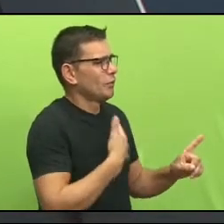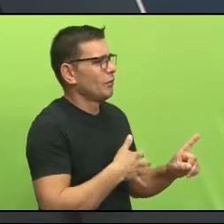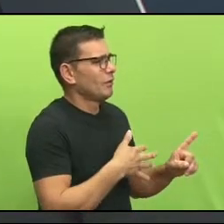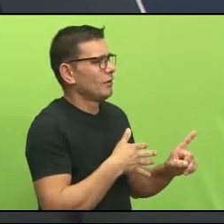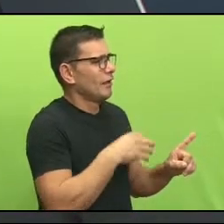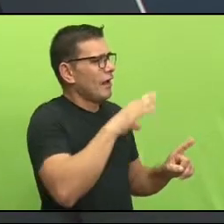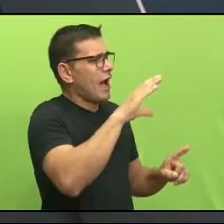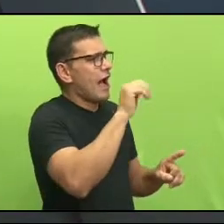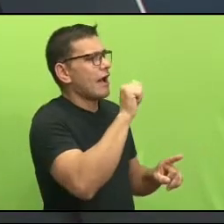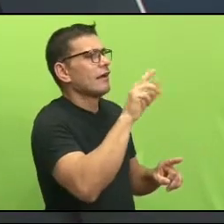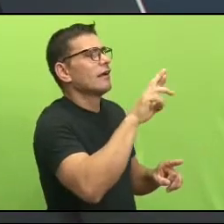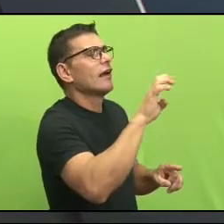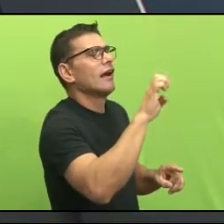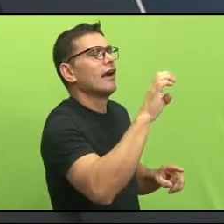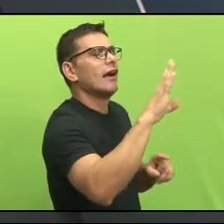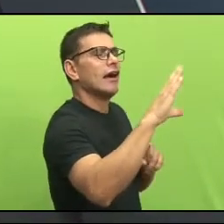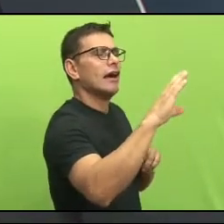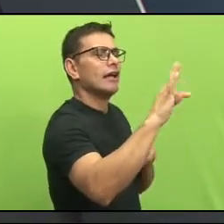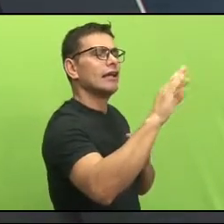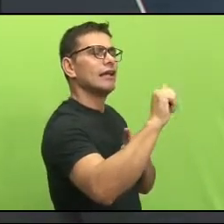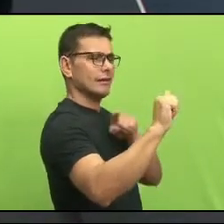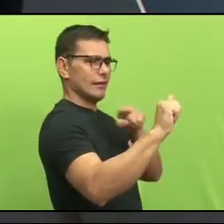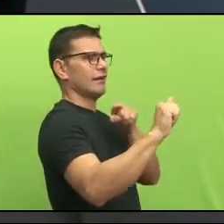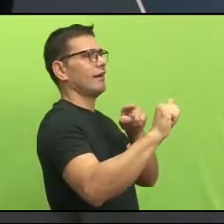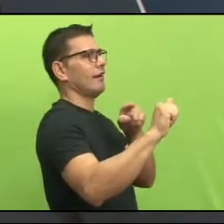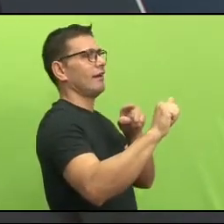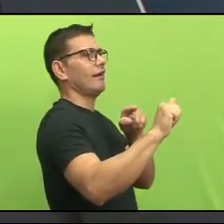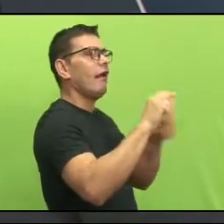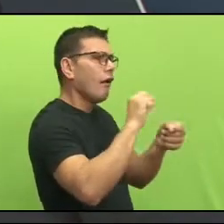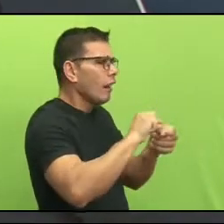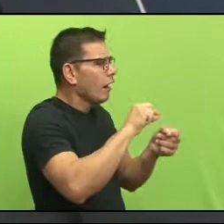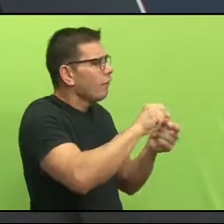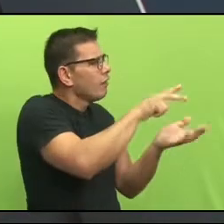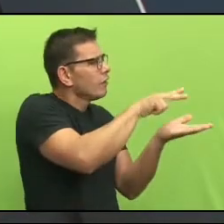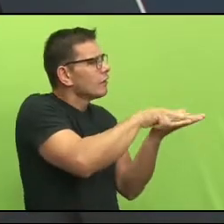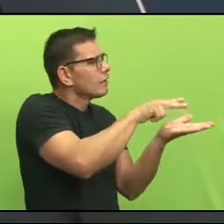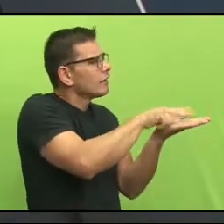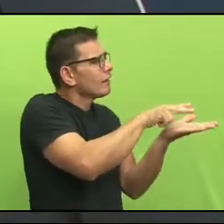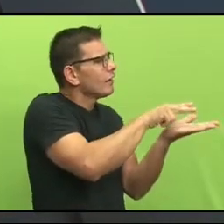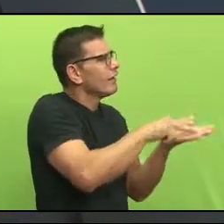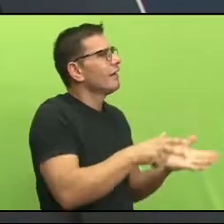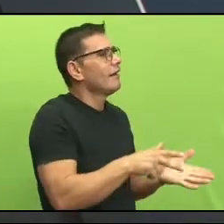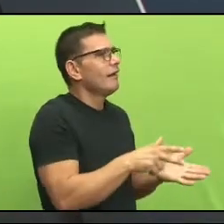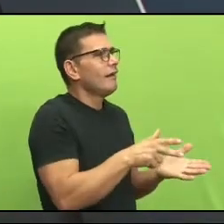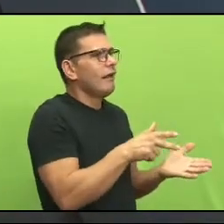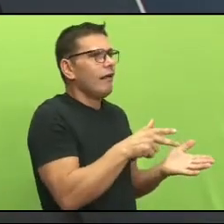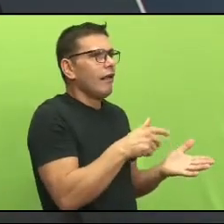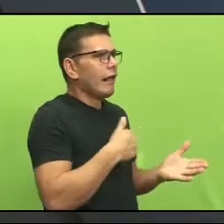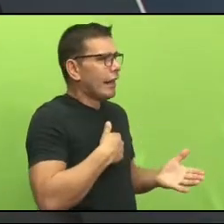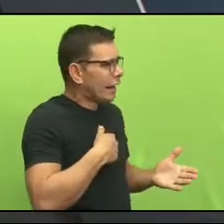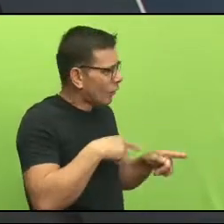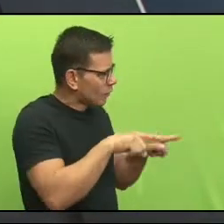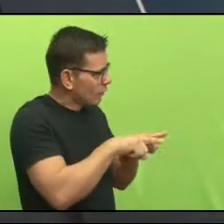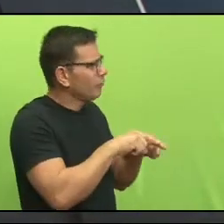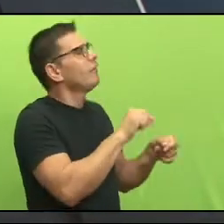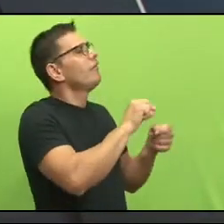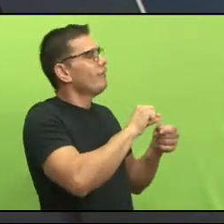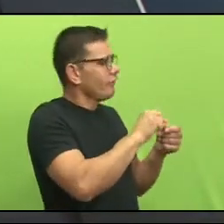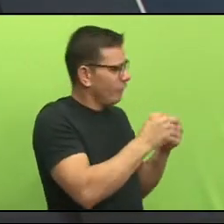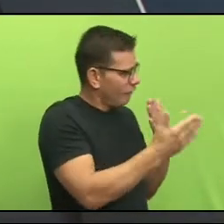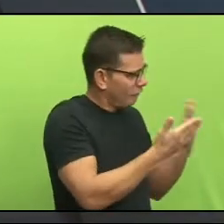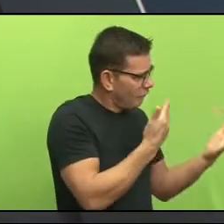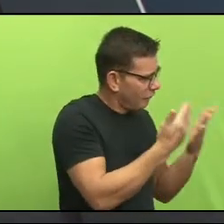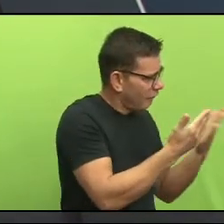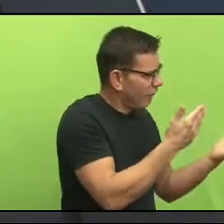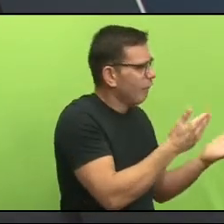sobrenome depois de muita terapia. É sério? É sério. Então, até as terapeutas precisam de terapia também? Claro, divino,